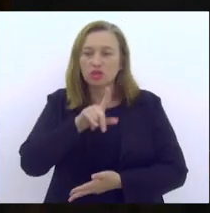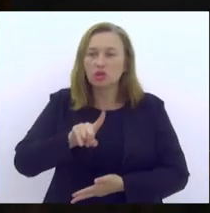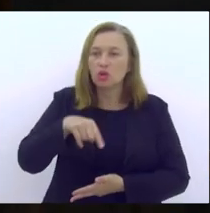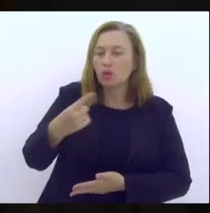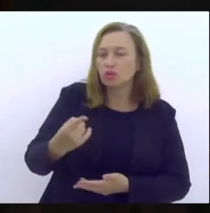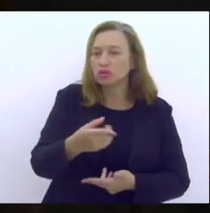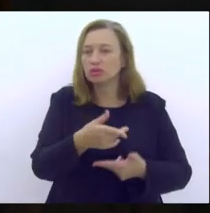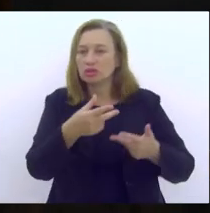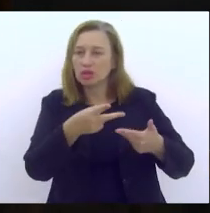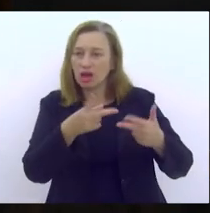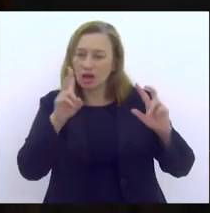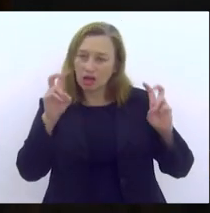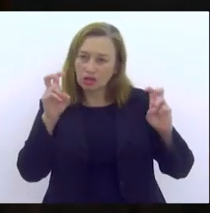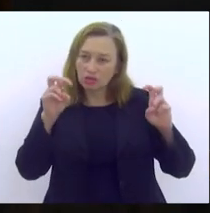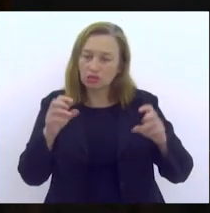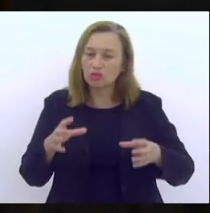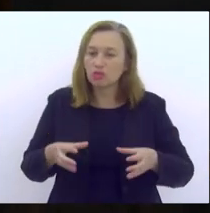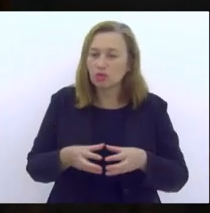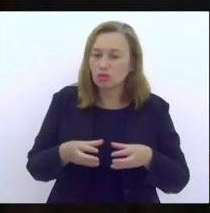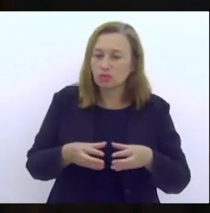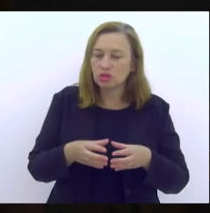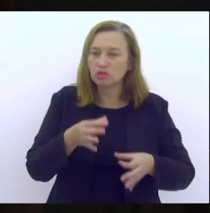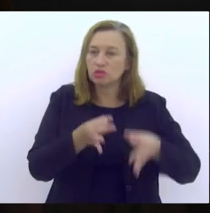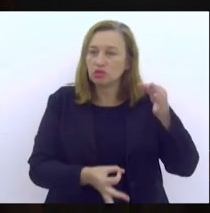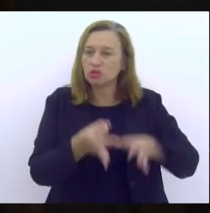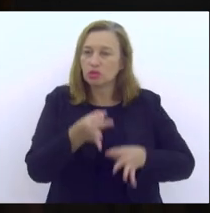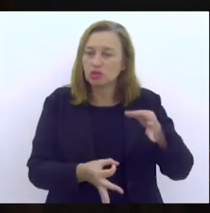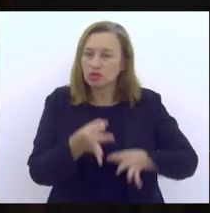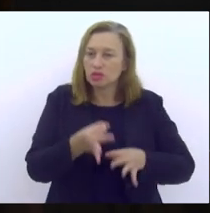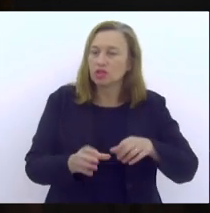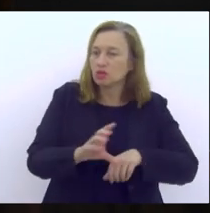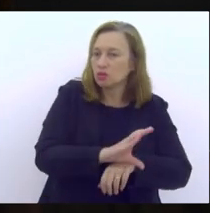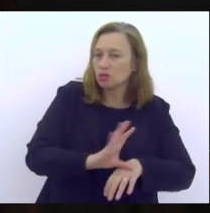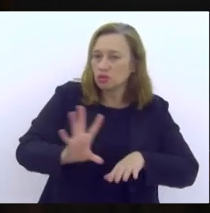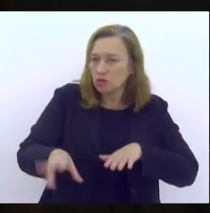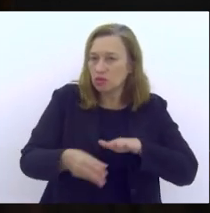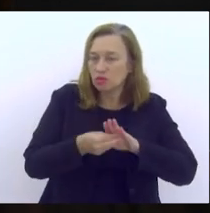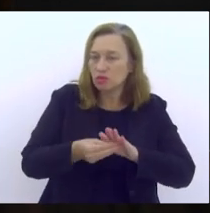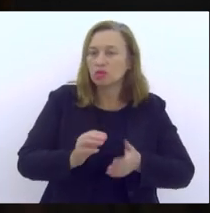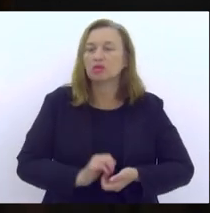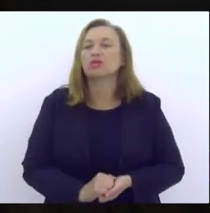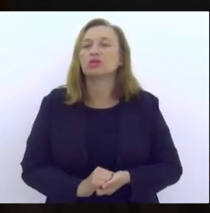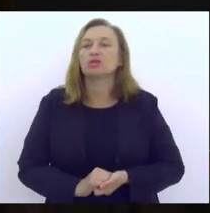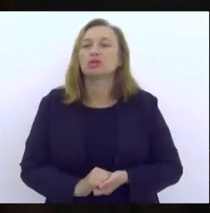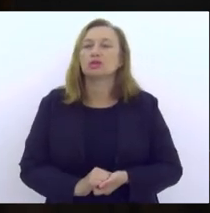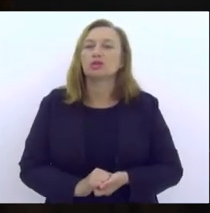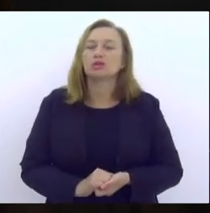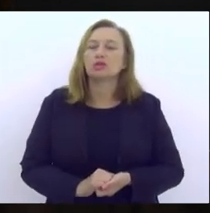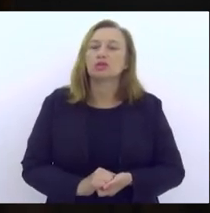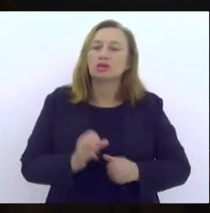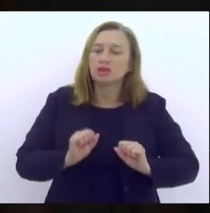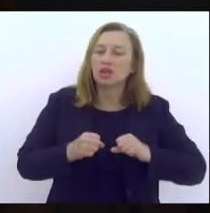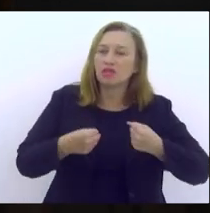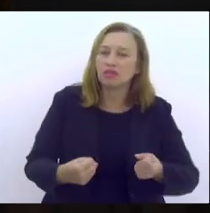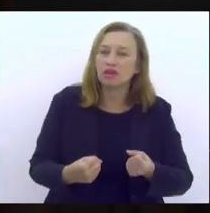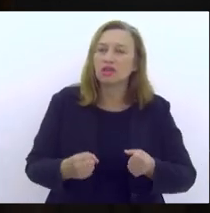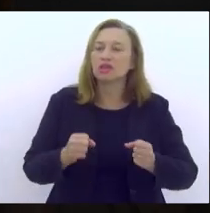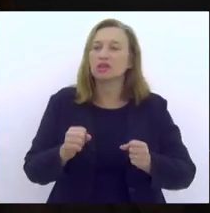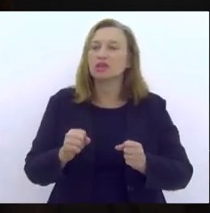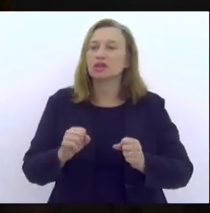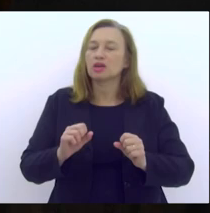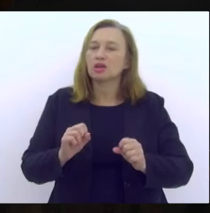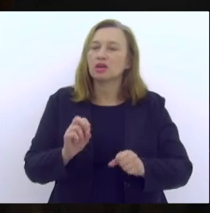providências. Pareceres das comissões Constituição e Justiça pela constitucionalidade com emendas, de defesa e proteção dos